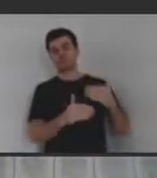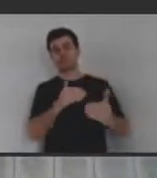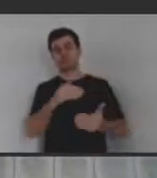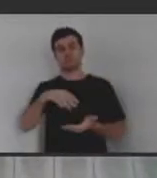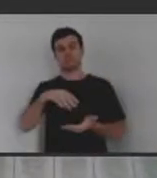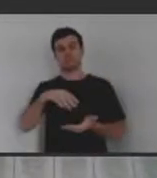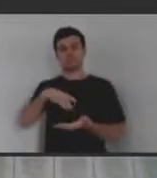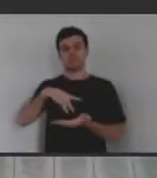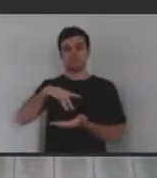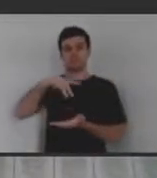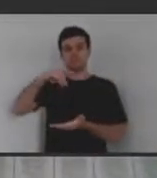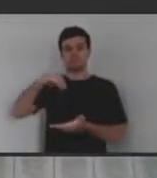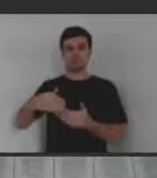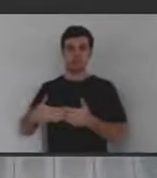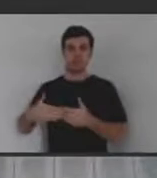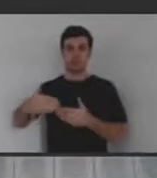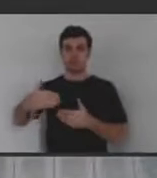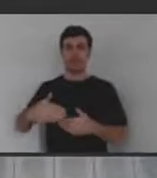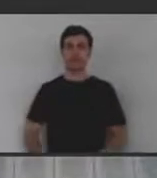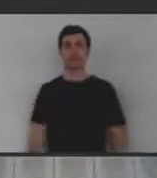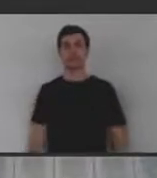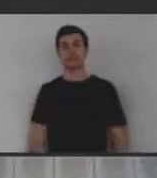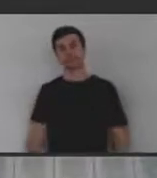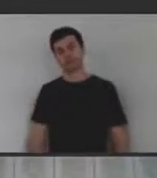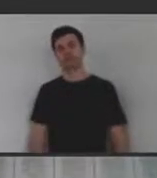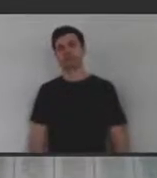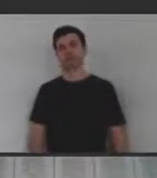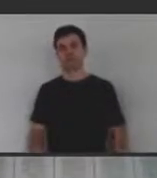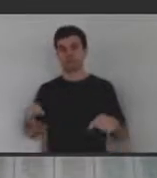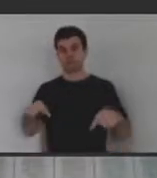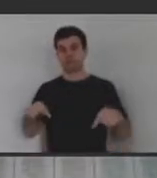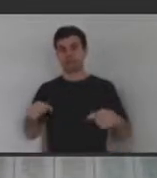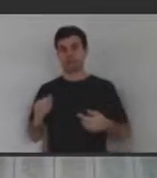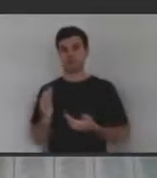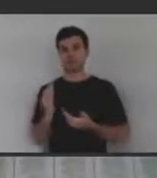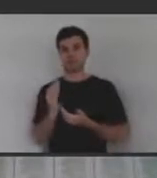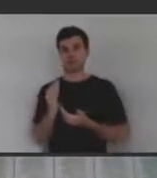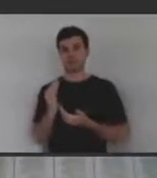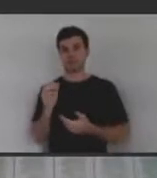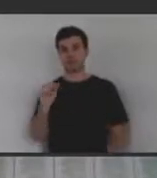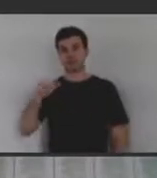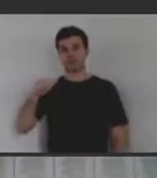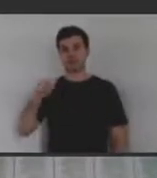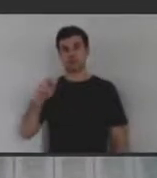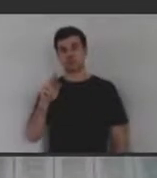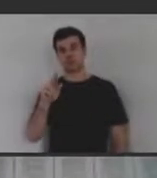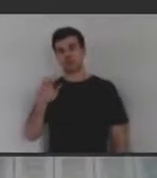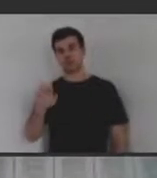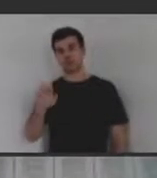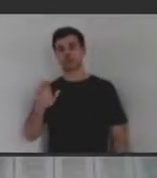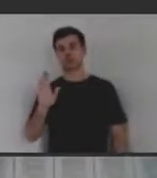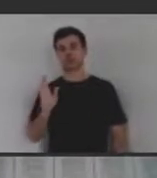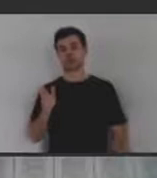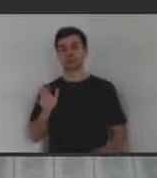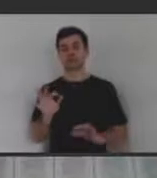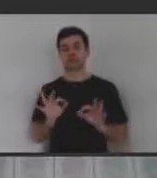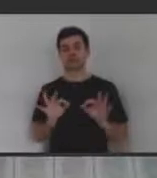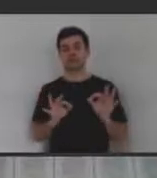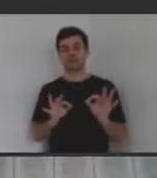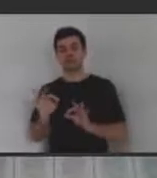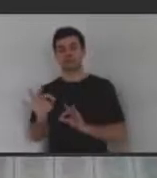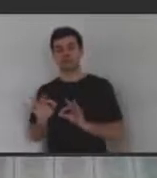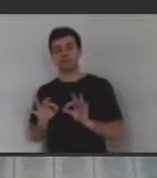deste ano. Nesse sentido, a Câmara Municipal de Sumaré, senhores vereadores, elaborou, através de todo o